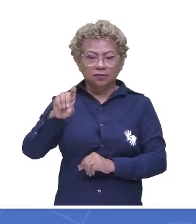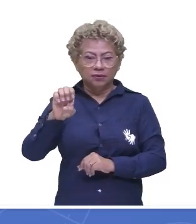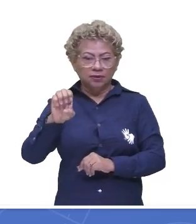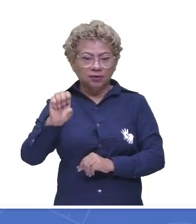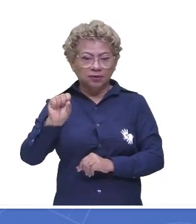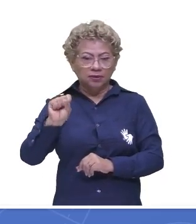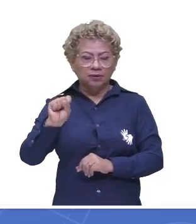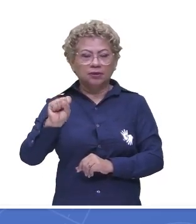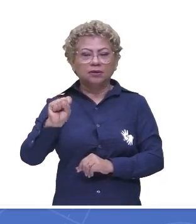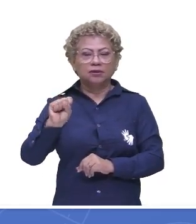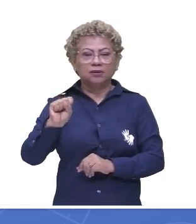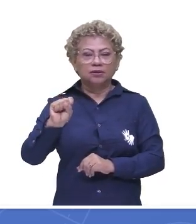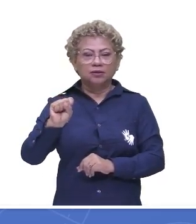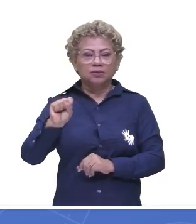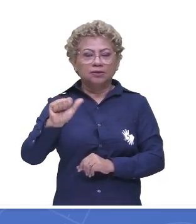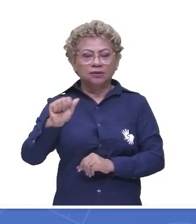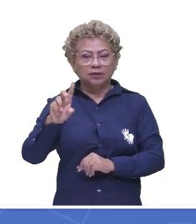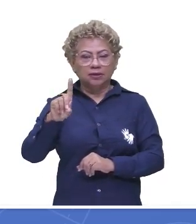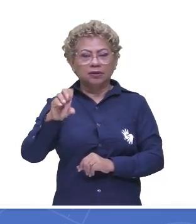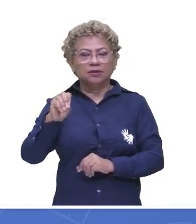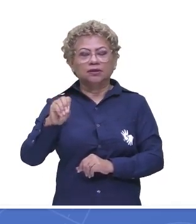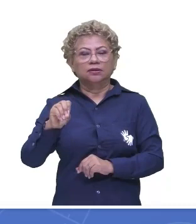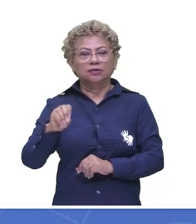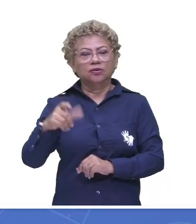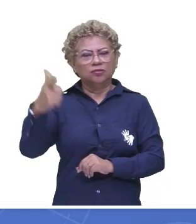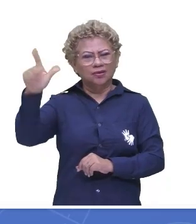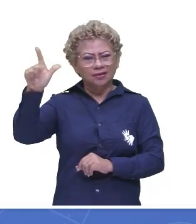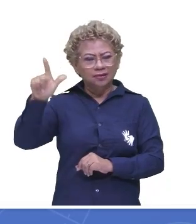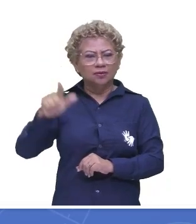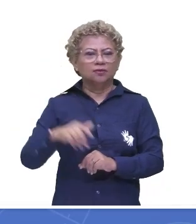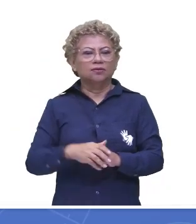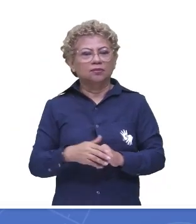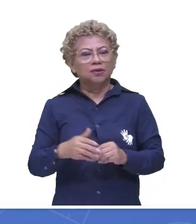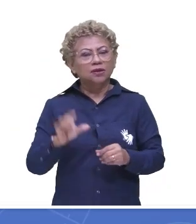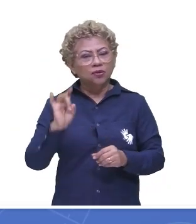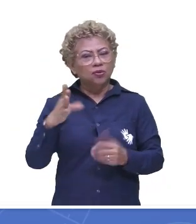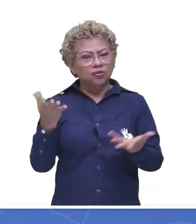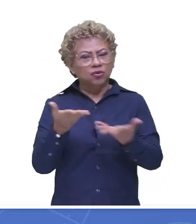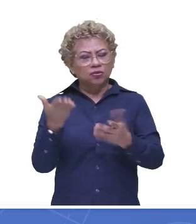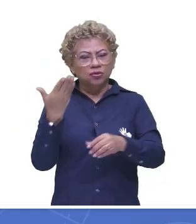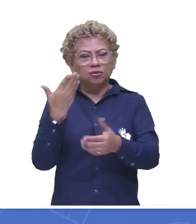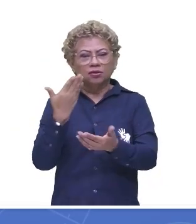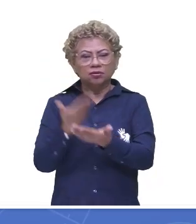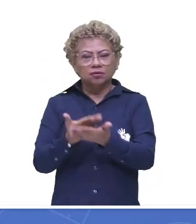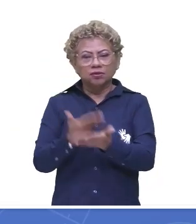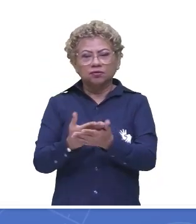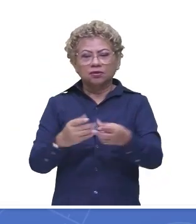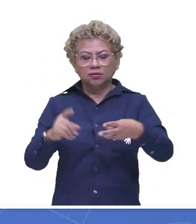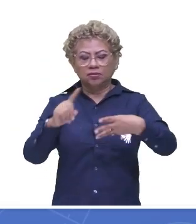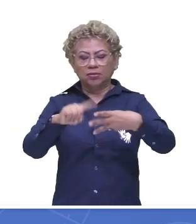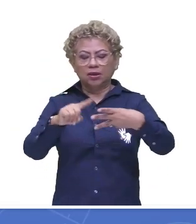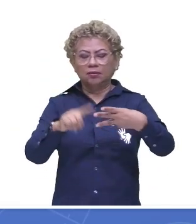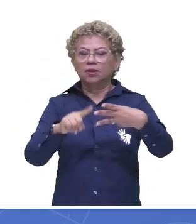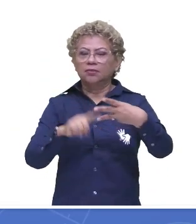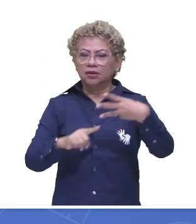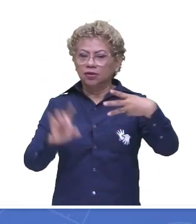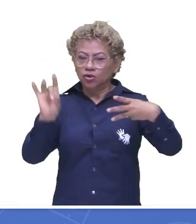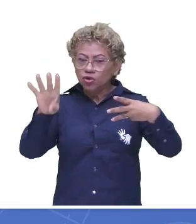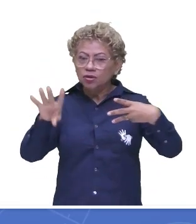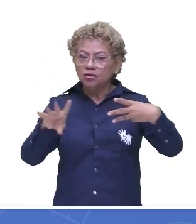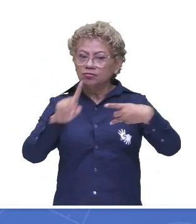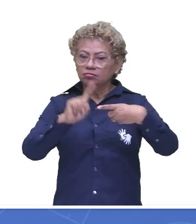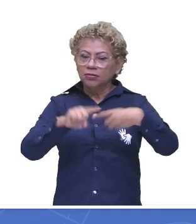outro estado físico da matéria. Só para efeito de conhecimento, mas aqui nós vamos utilizar sólido, líquido e gasoso. Vamos ver agora